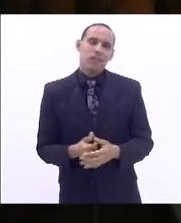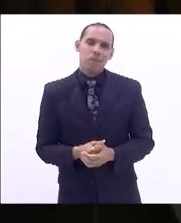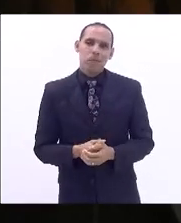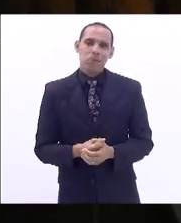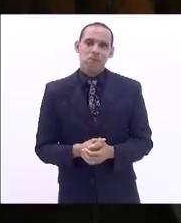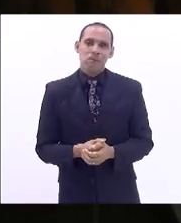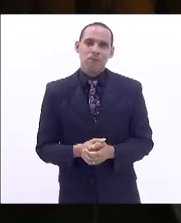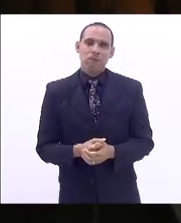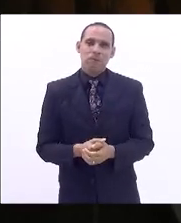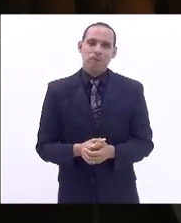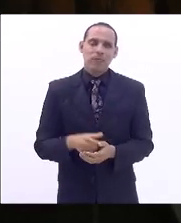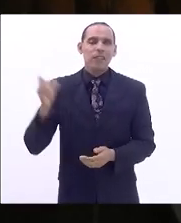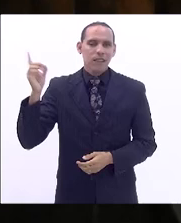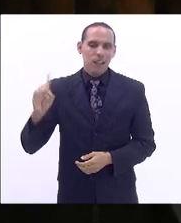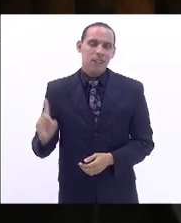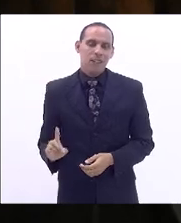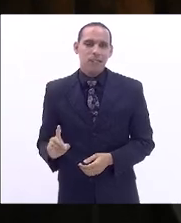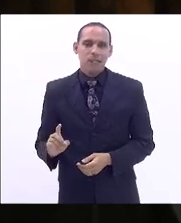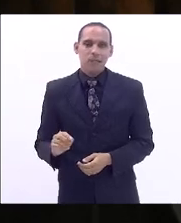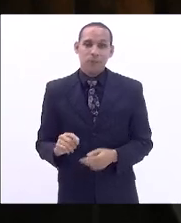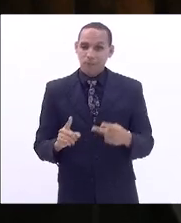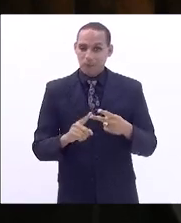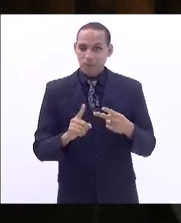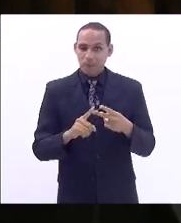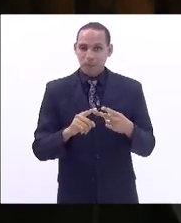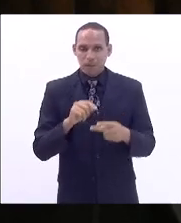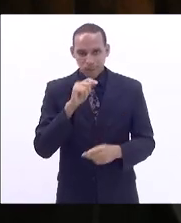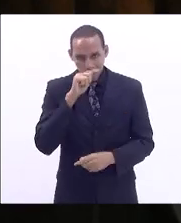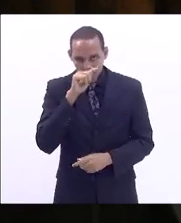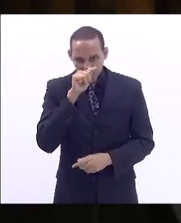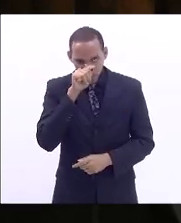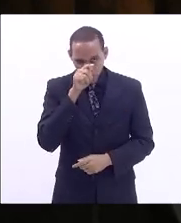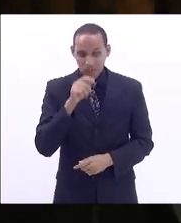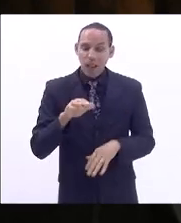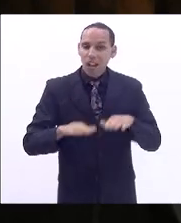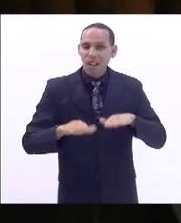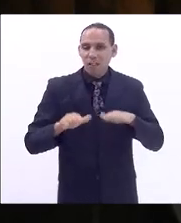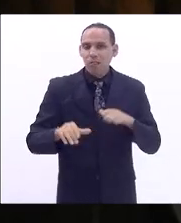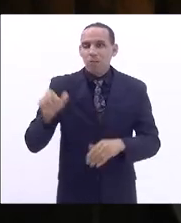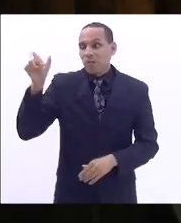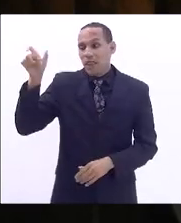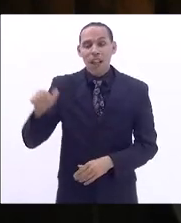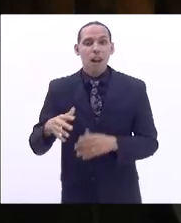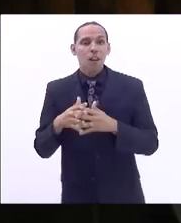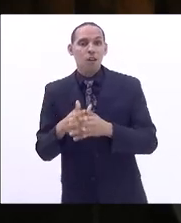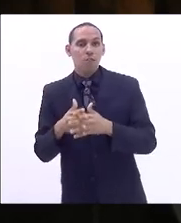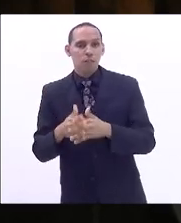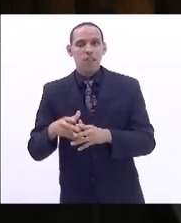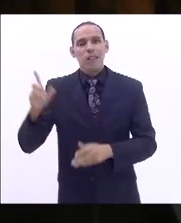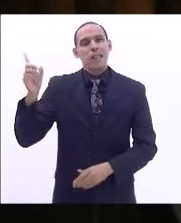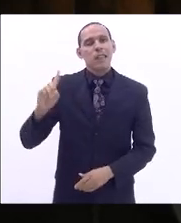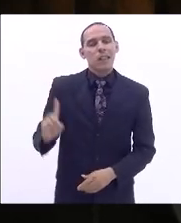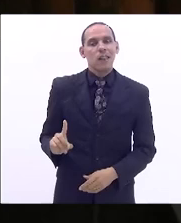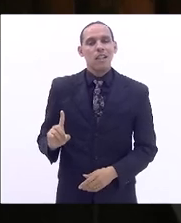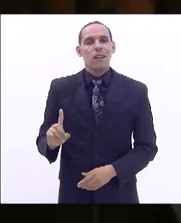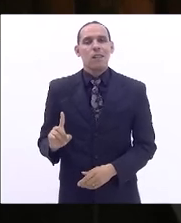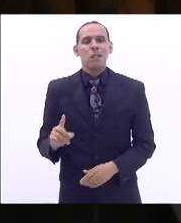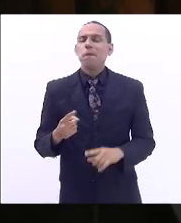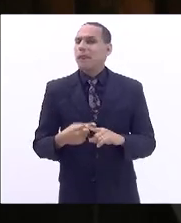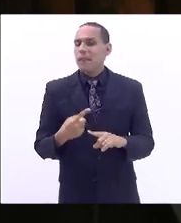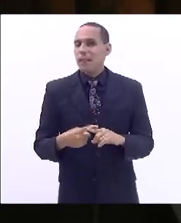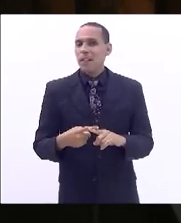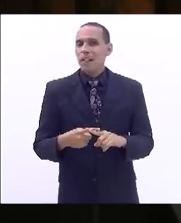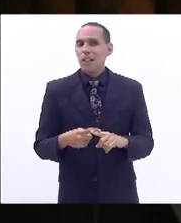qual a deputada Dani Monteiro o segundo. Talvez ela seja confundida com a deputada dele Monteiro